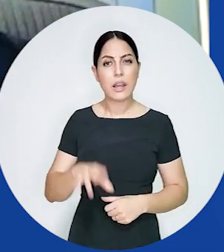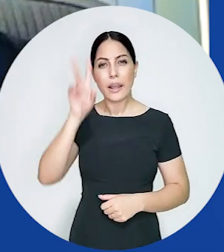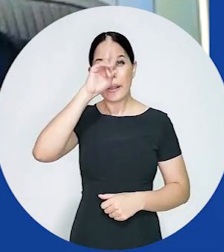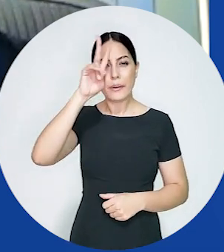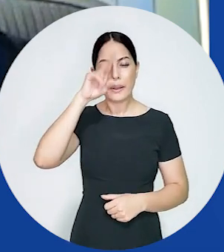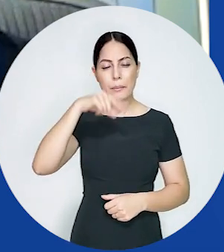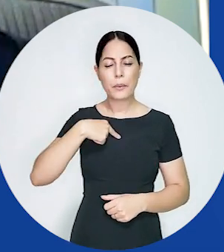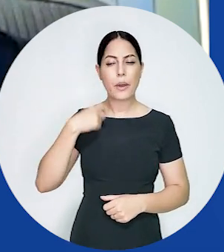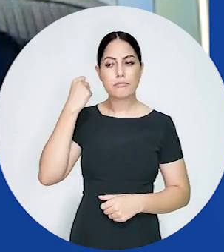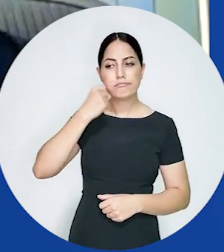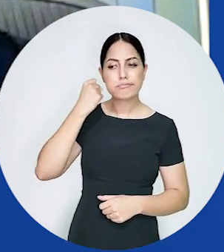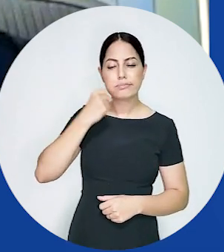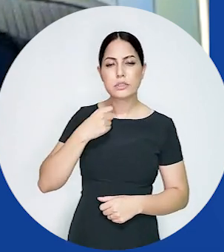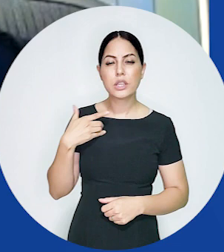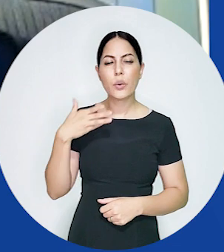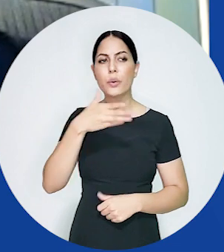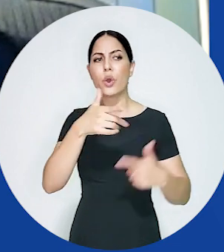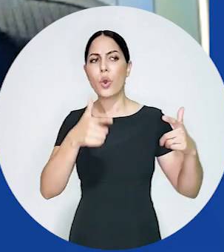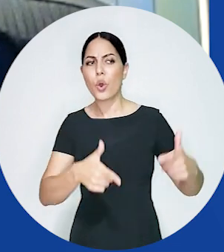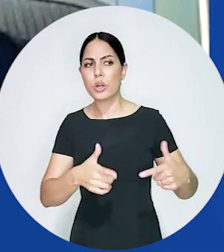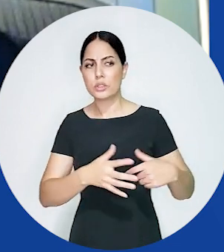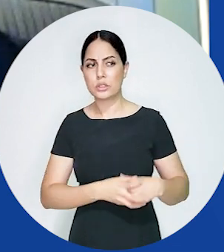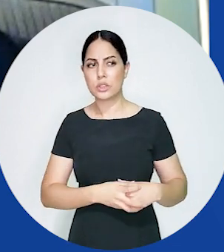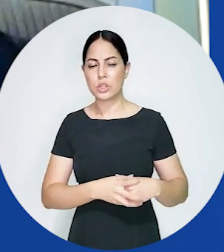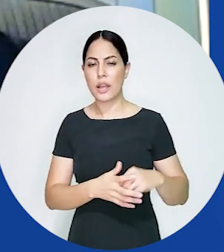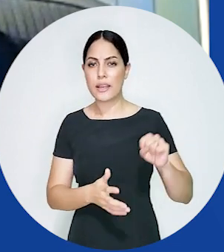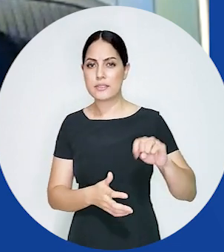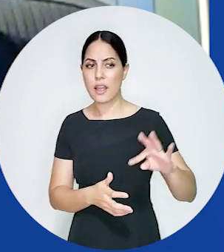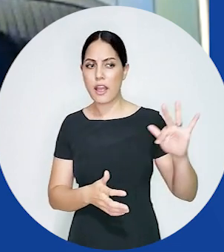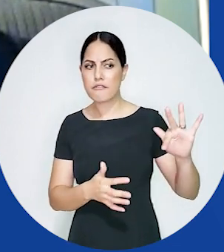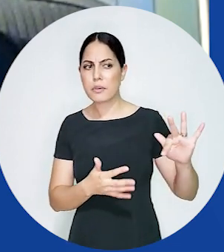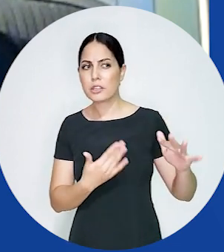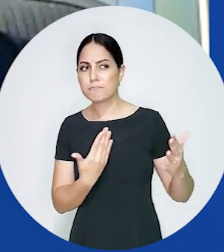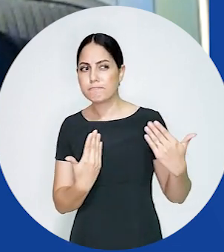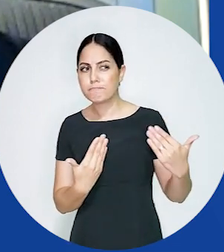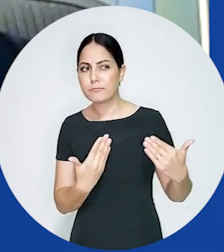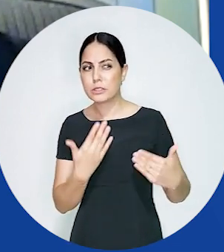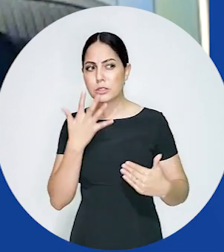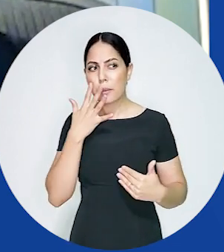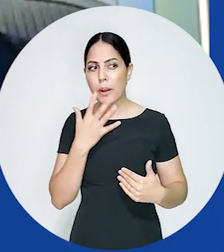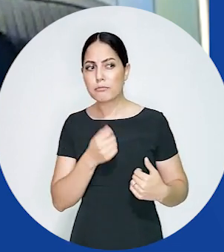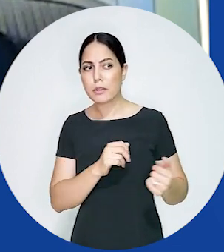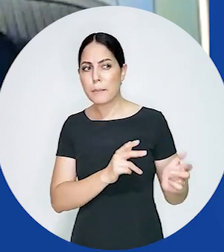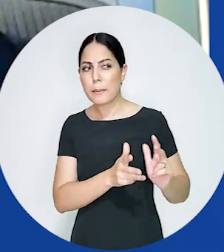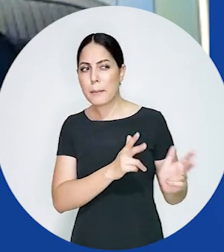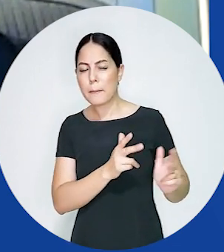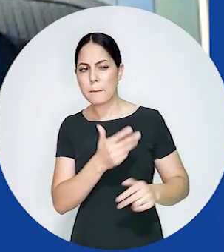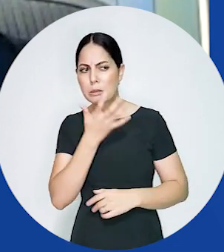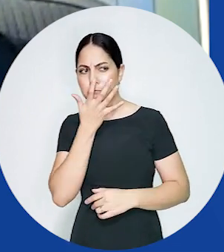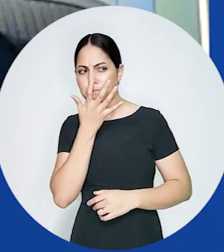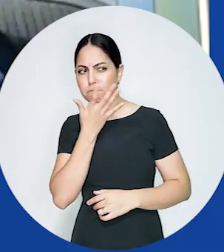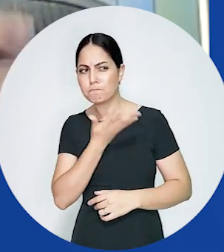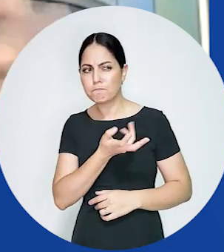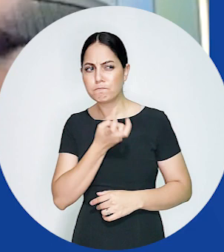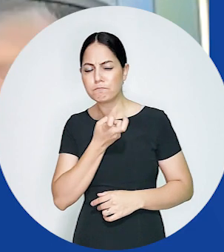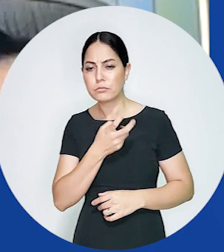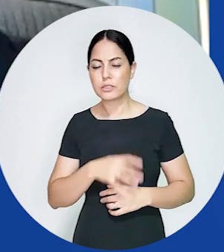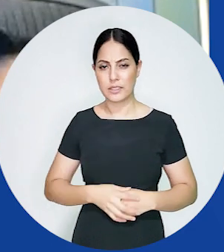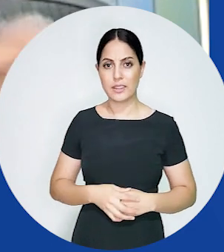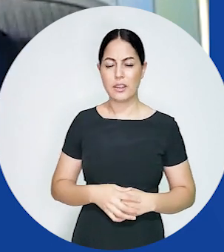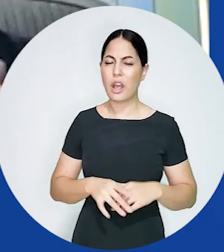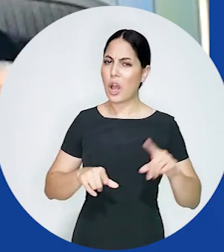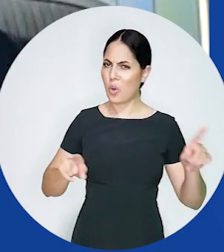Supremo Tribunal para ouvir as conversas. E anonimamente. Né? Depois eu conheci alguns, eu pertenço, eu me dei com ele e tal.